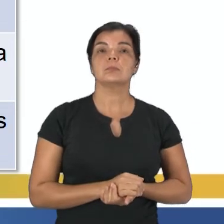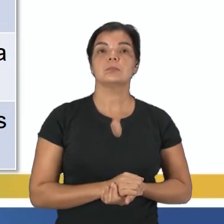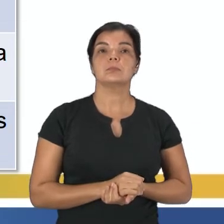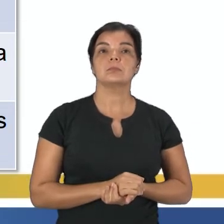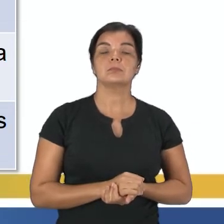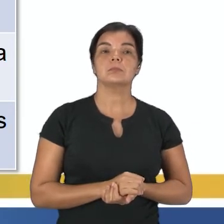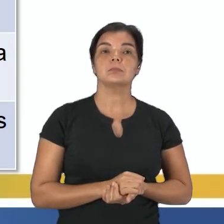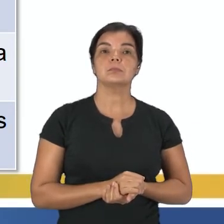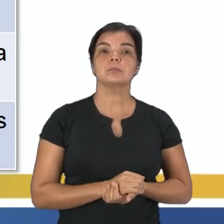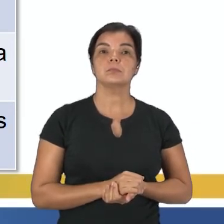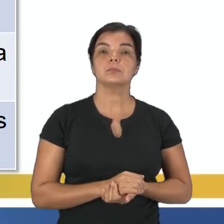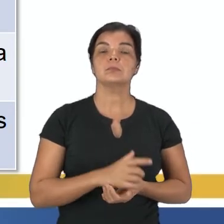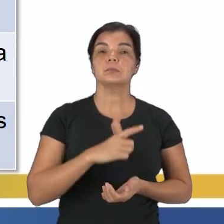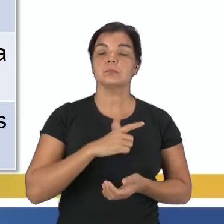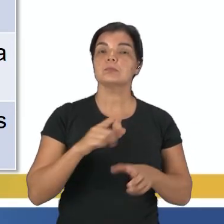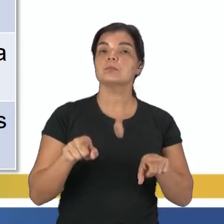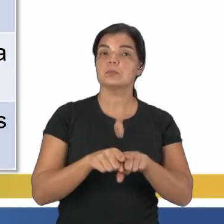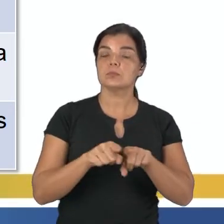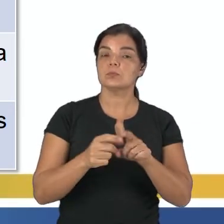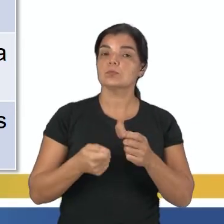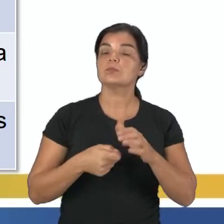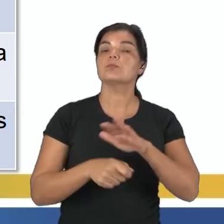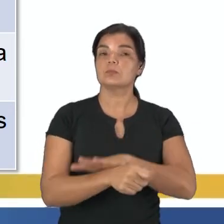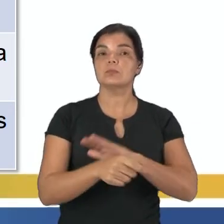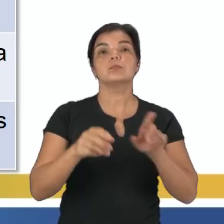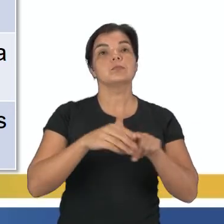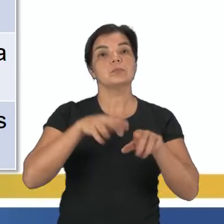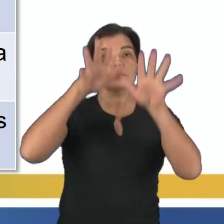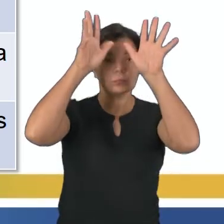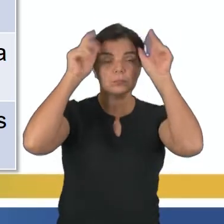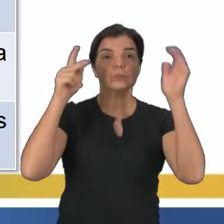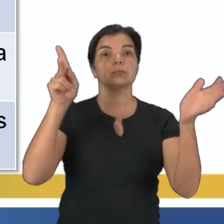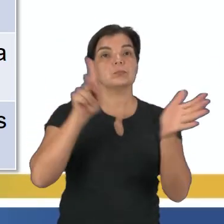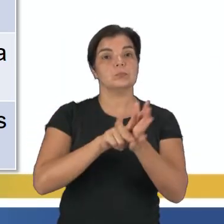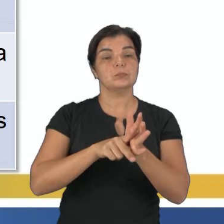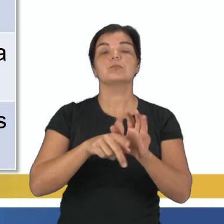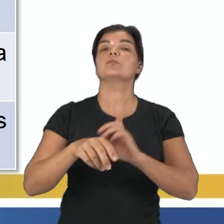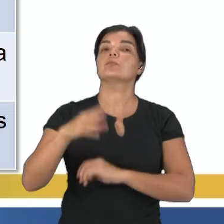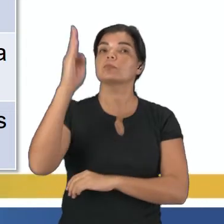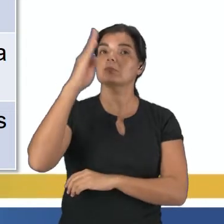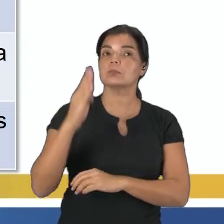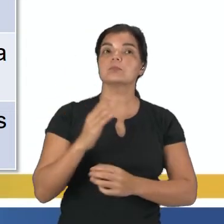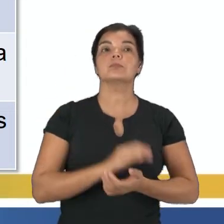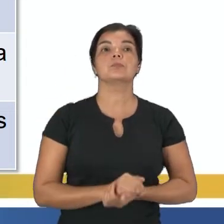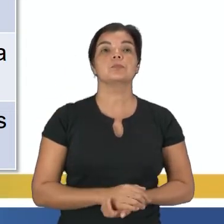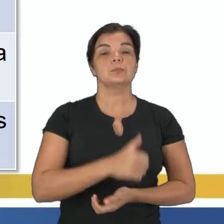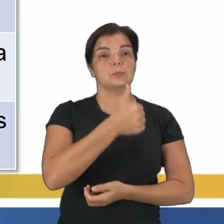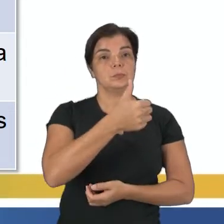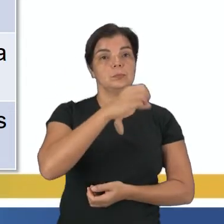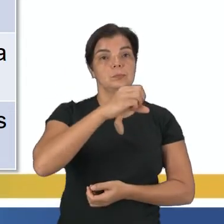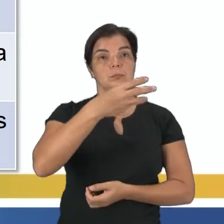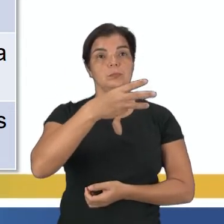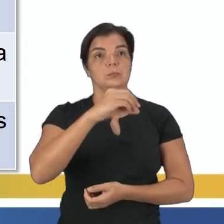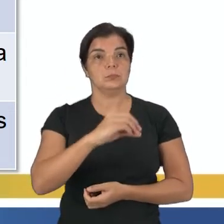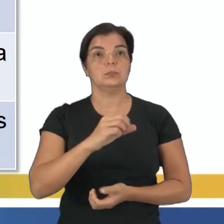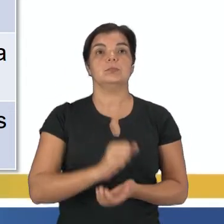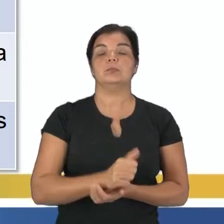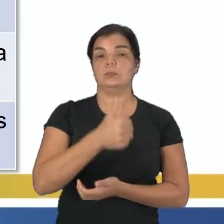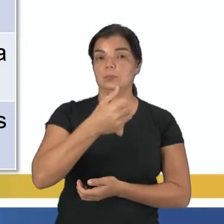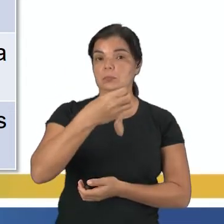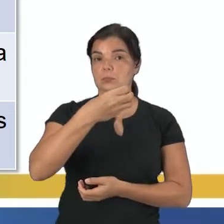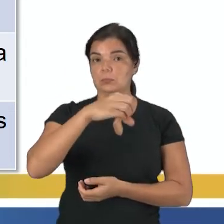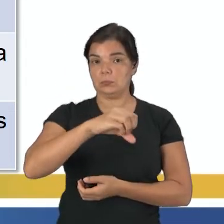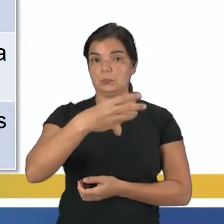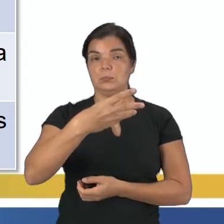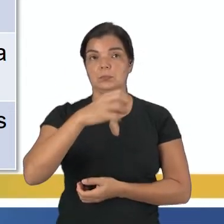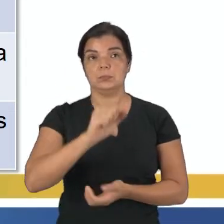dar enfim, o impulsionamento para que o Acre seja efetivamente anexado ao Brasil. No período da Era Vargas,